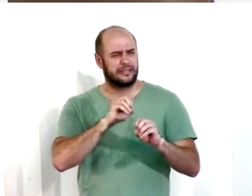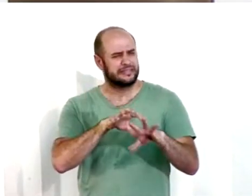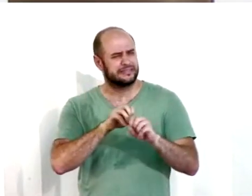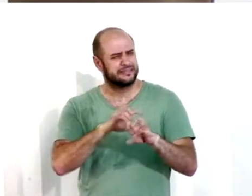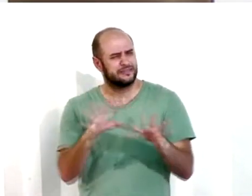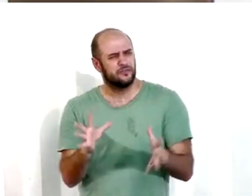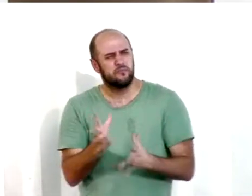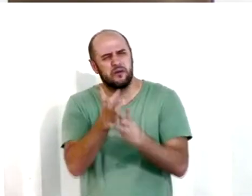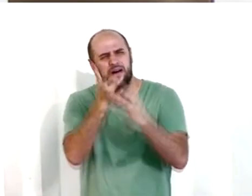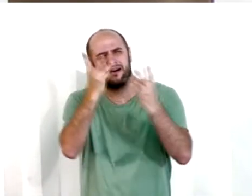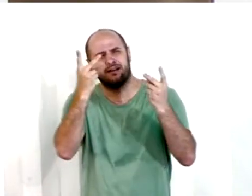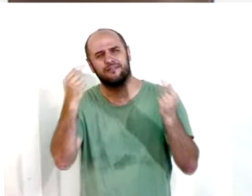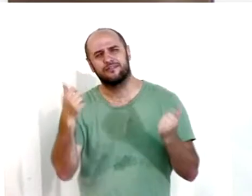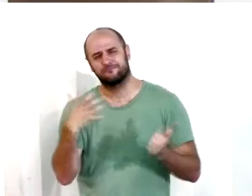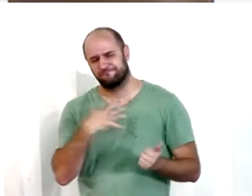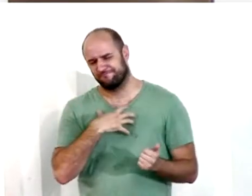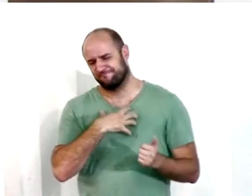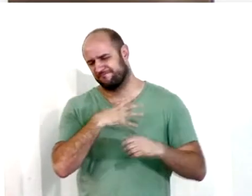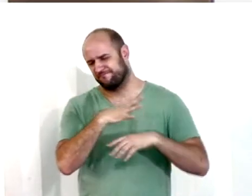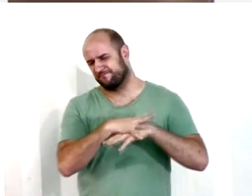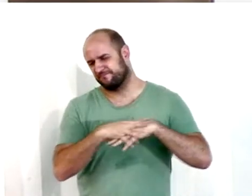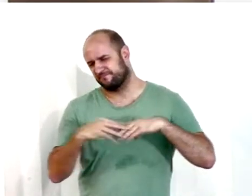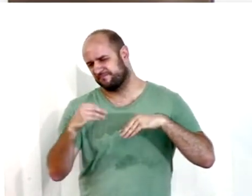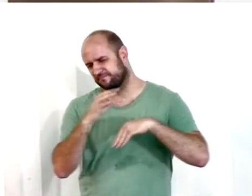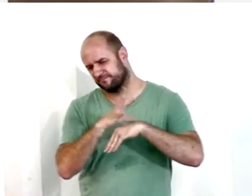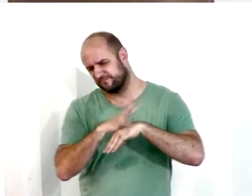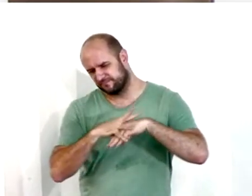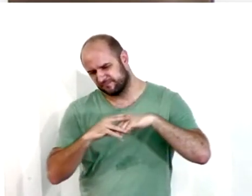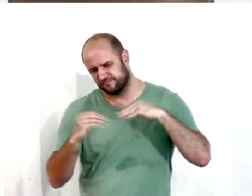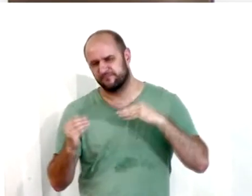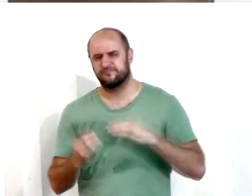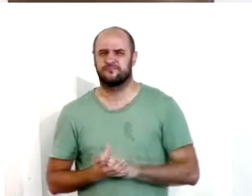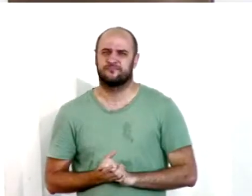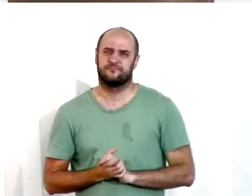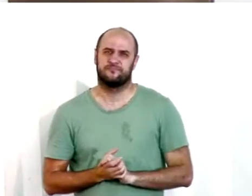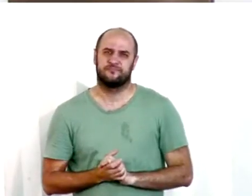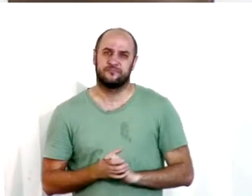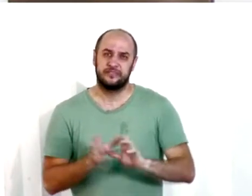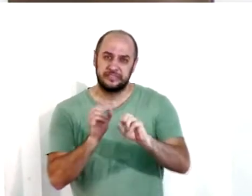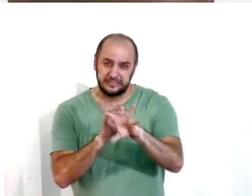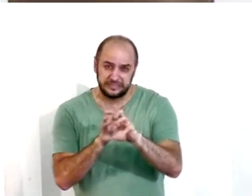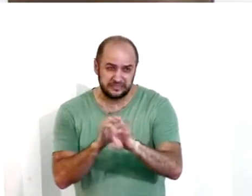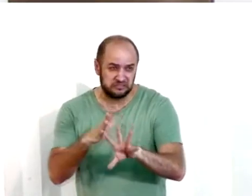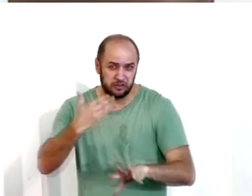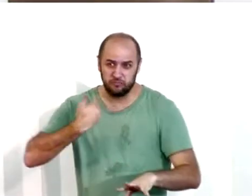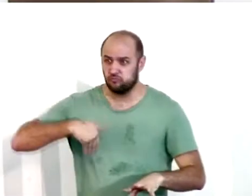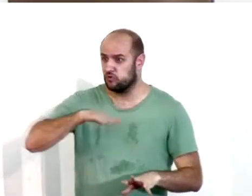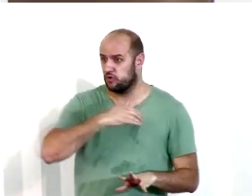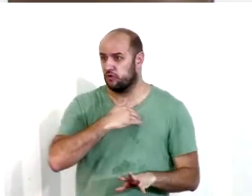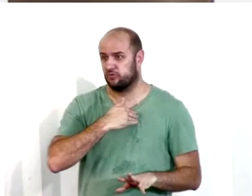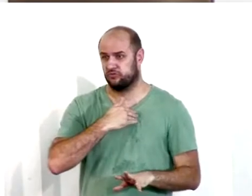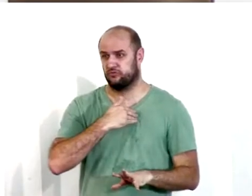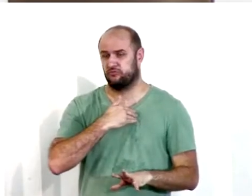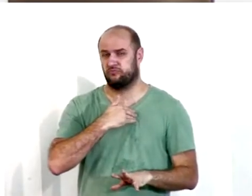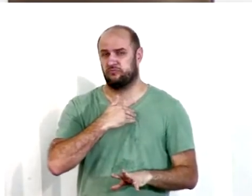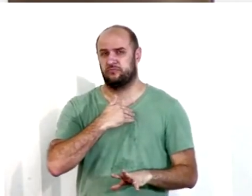ruim. Porque se é para você ruim, é porque você não